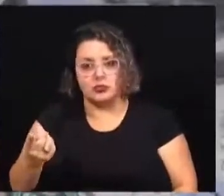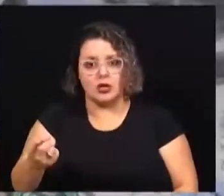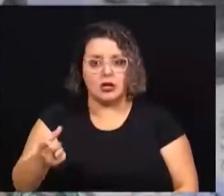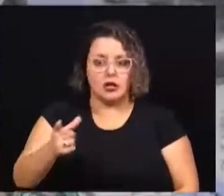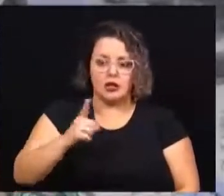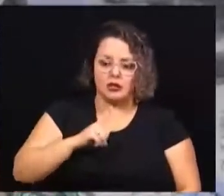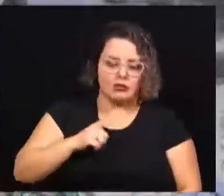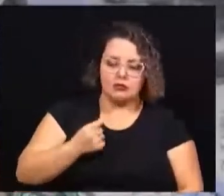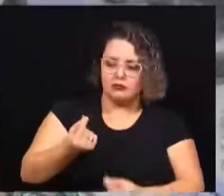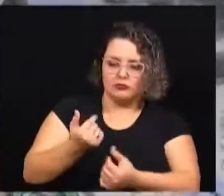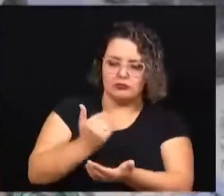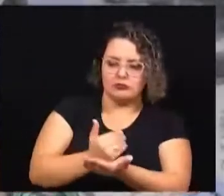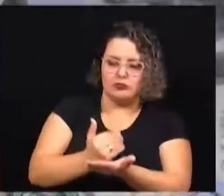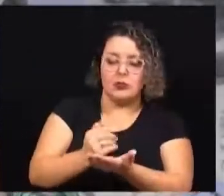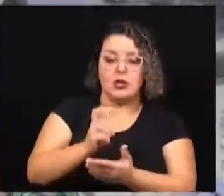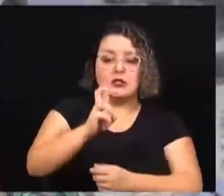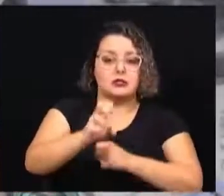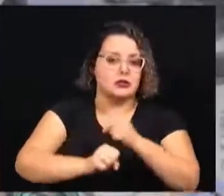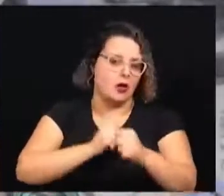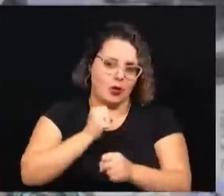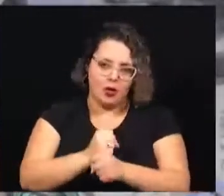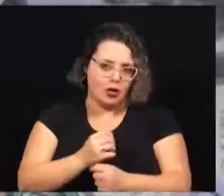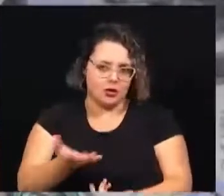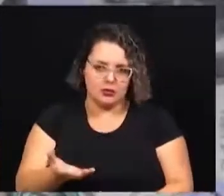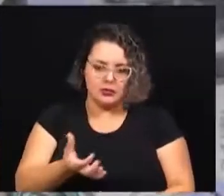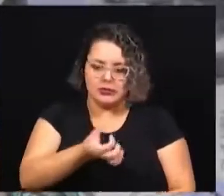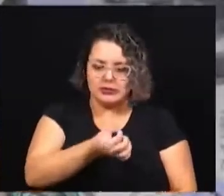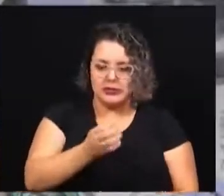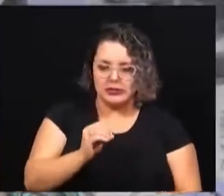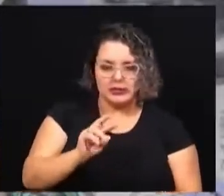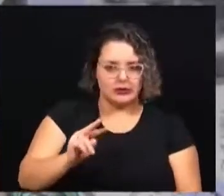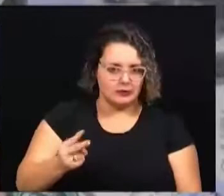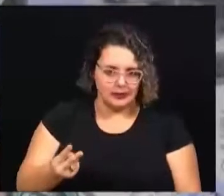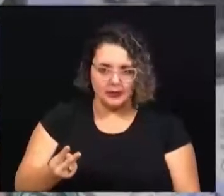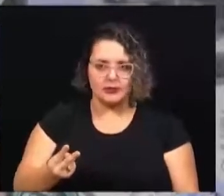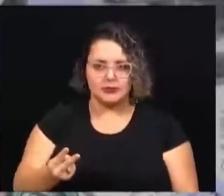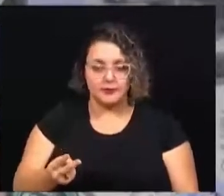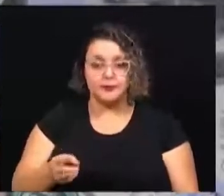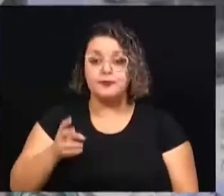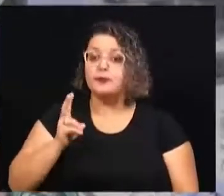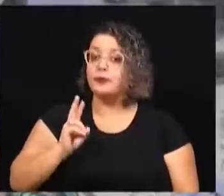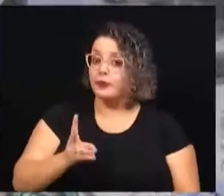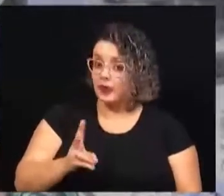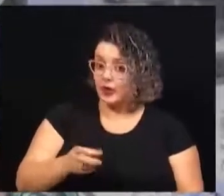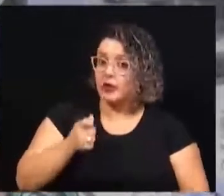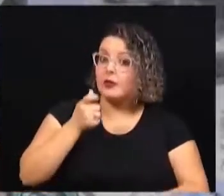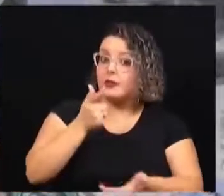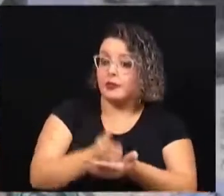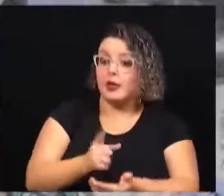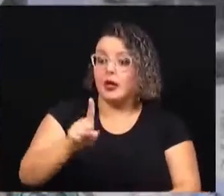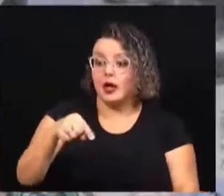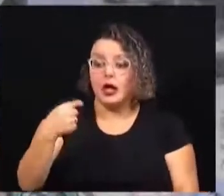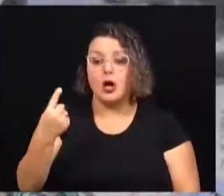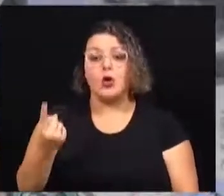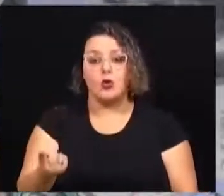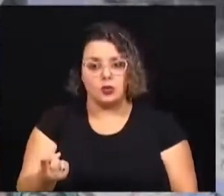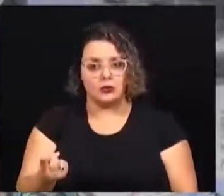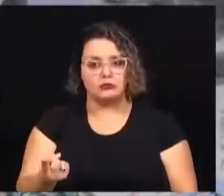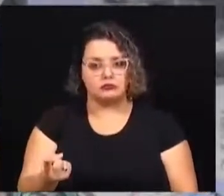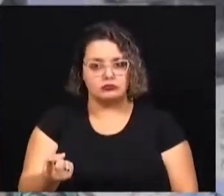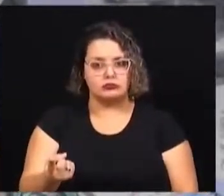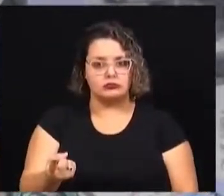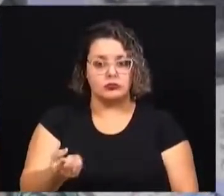um empréstimo feito em 5 anos, tá? Então, 60 parcelas. Sempre que for pagar a próxima